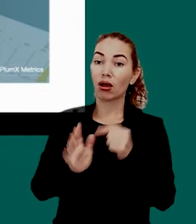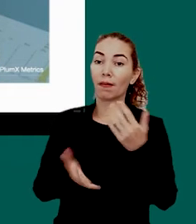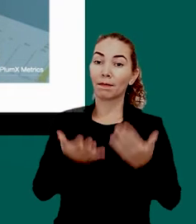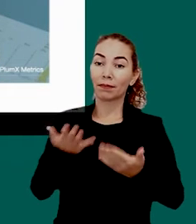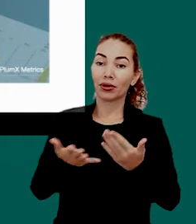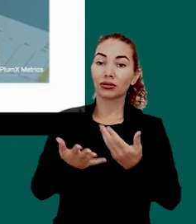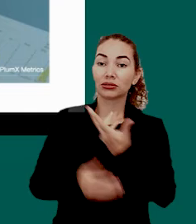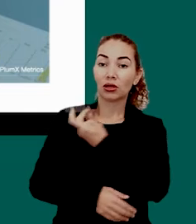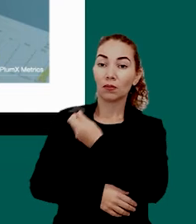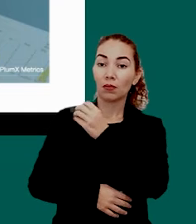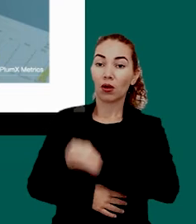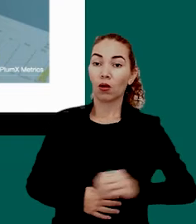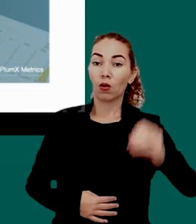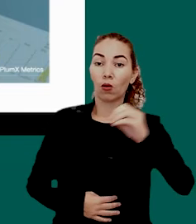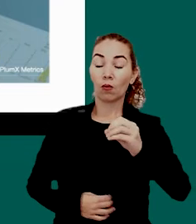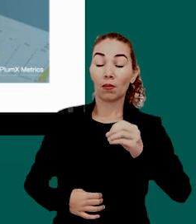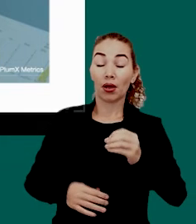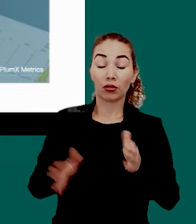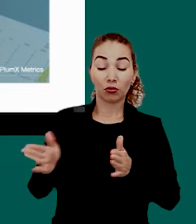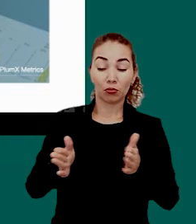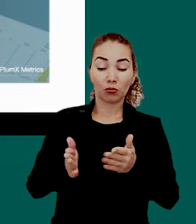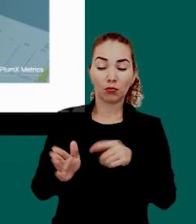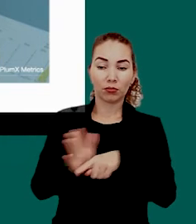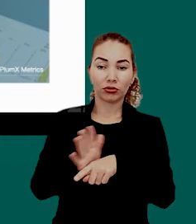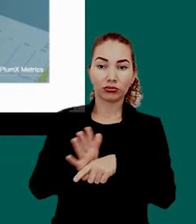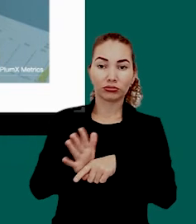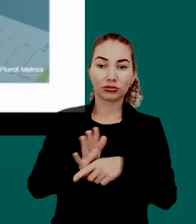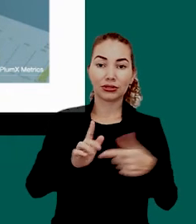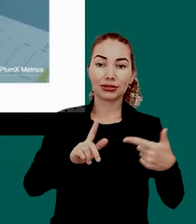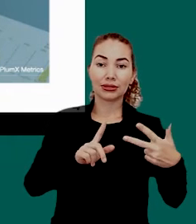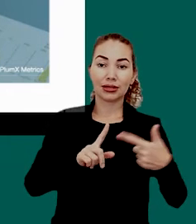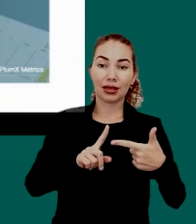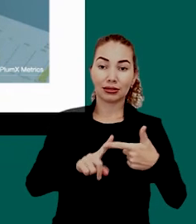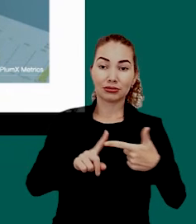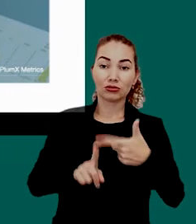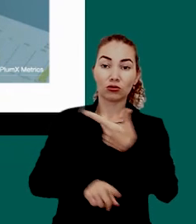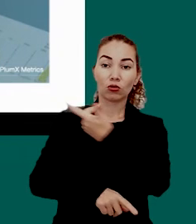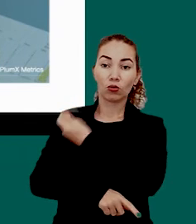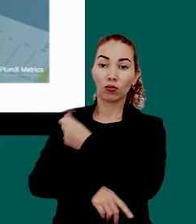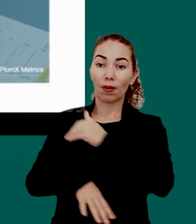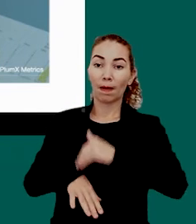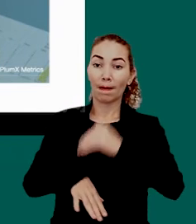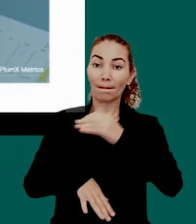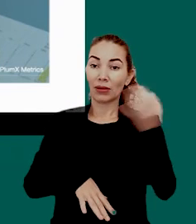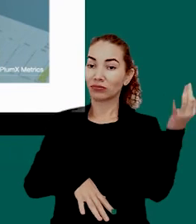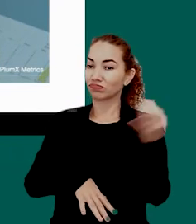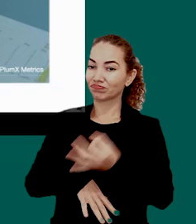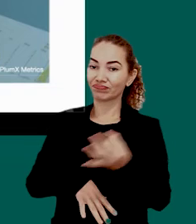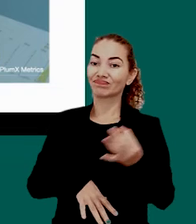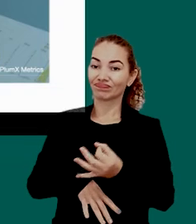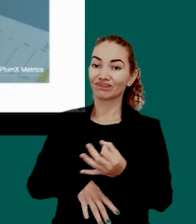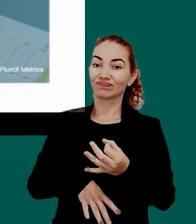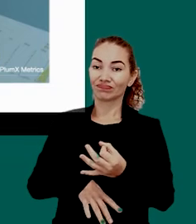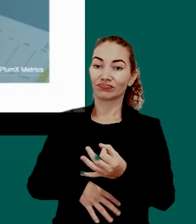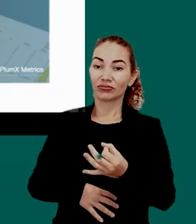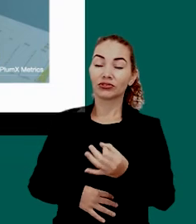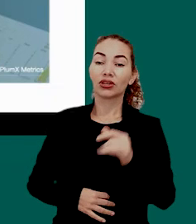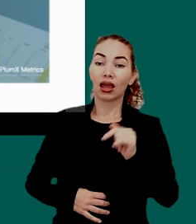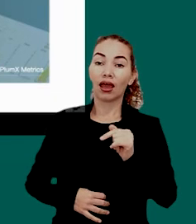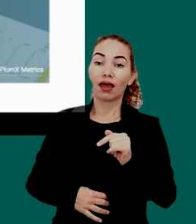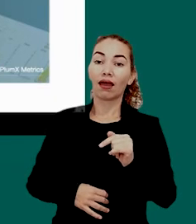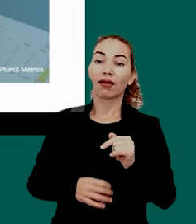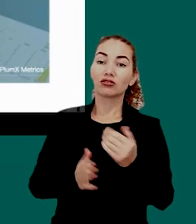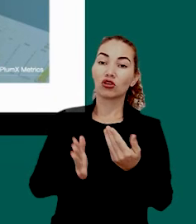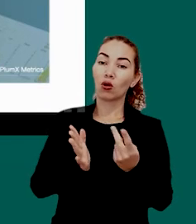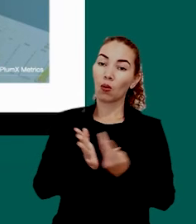dose excelente, e eles viram durante o estudo que um boost de segunda dose poderia dar maior eficácia. Aí foi o primeiro deslize científico